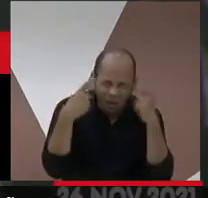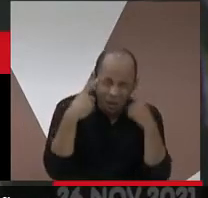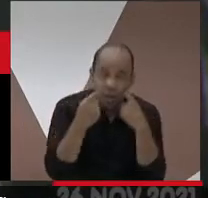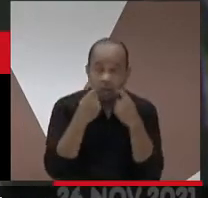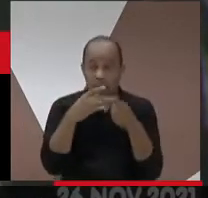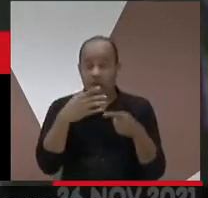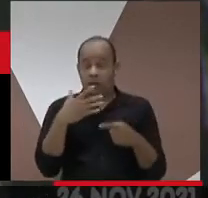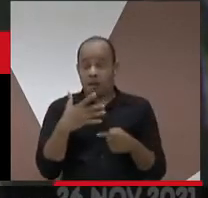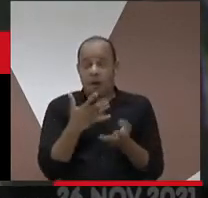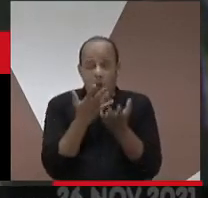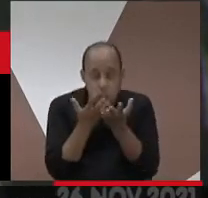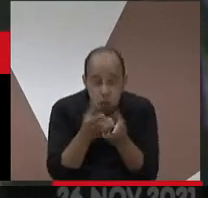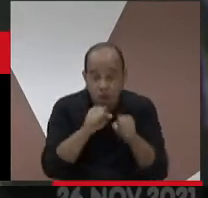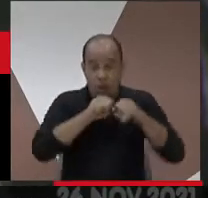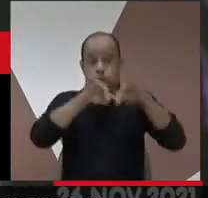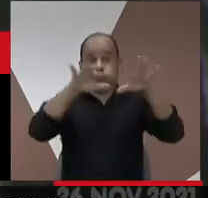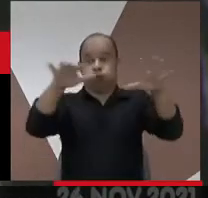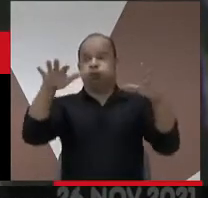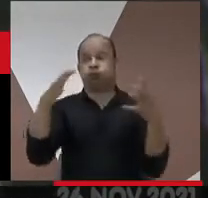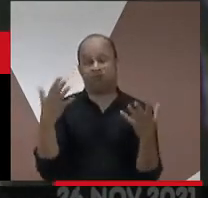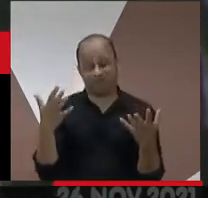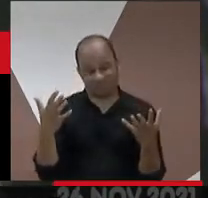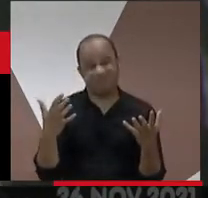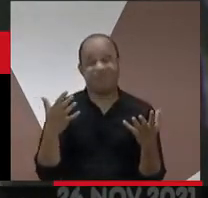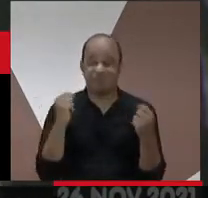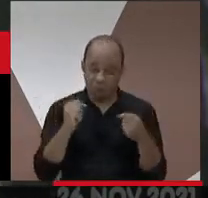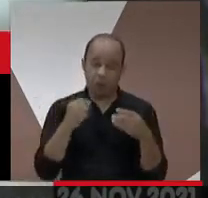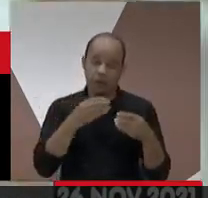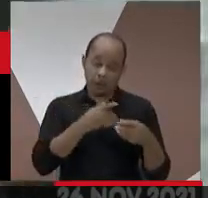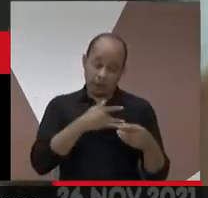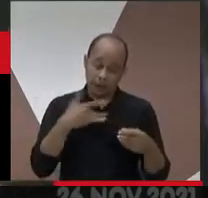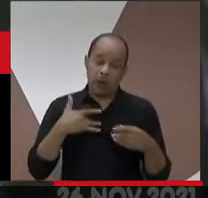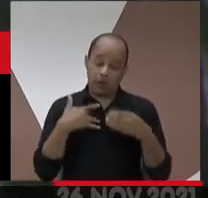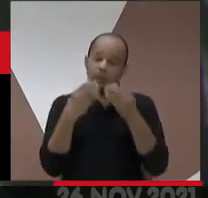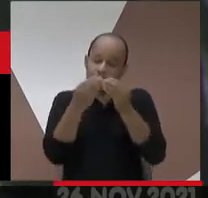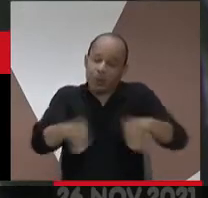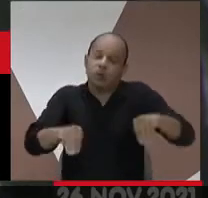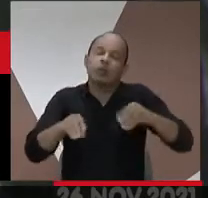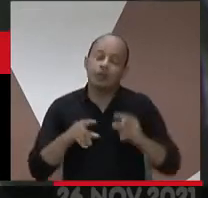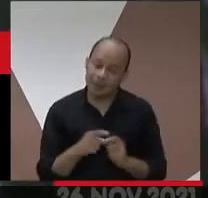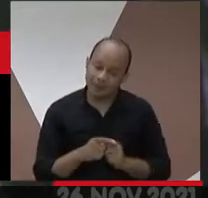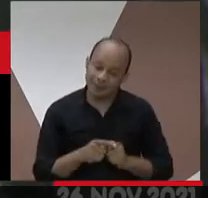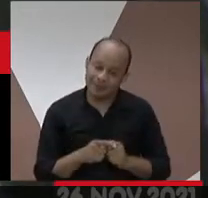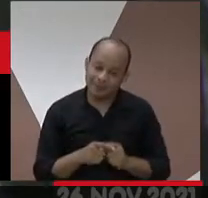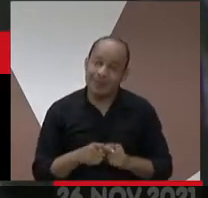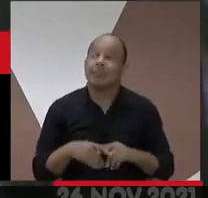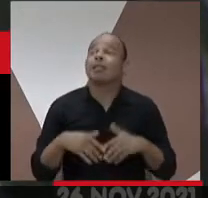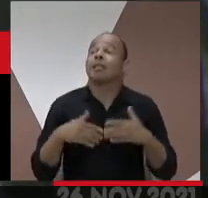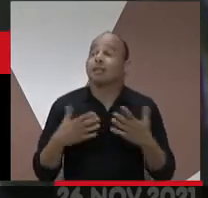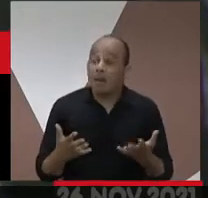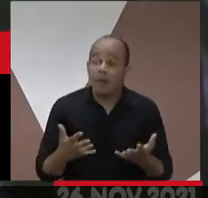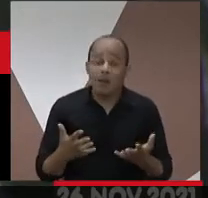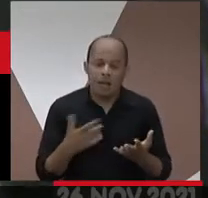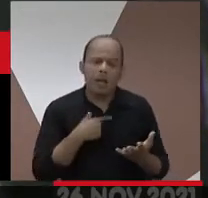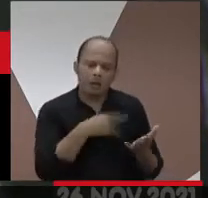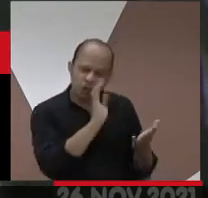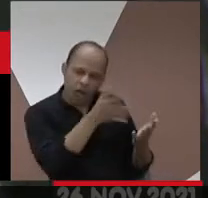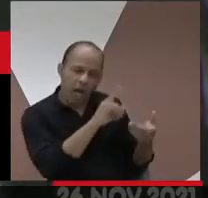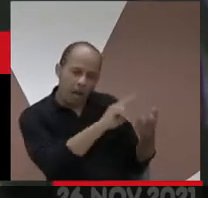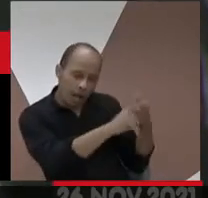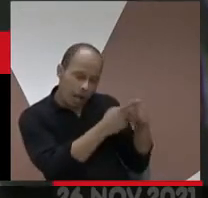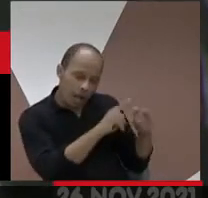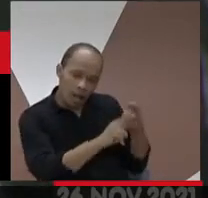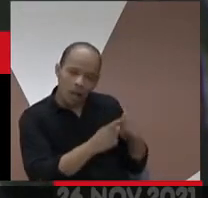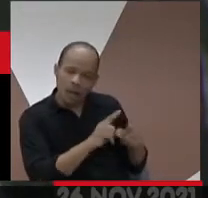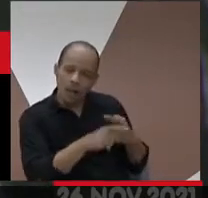Enfim, eu trago um recado dos moradores, porque eu tenho conversado com eles, e que os